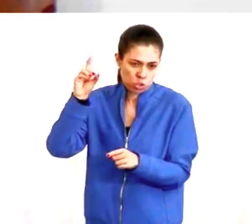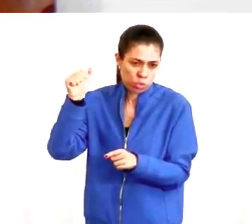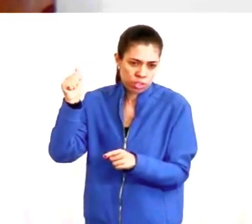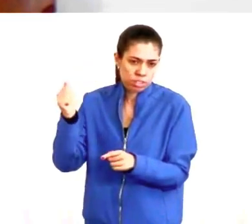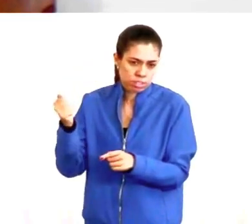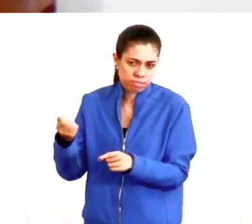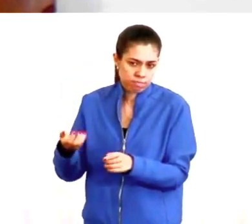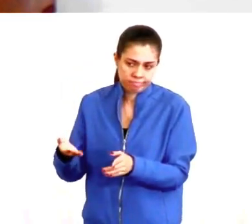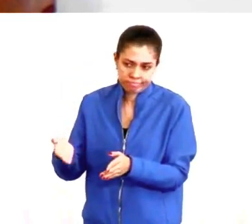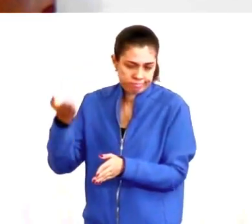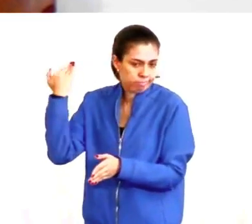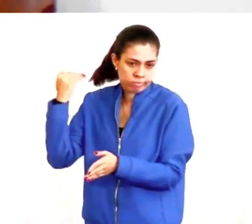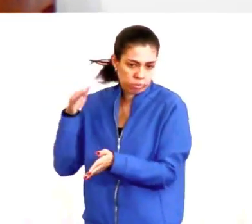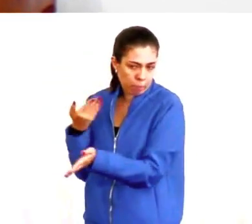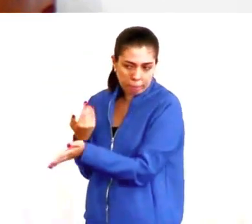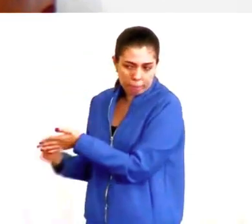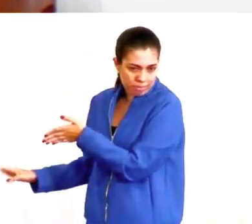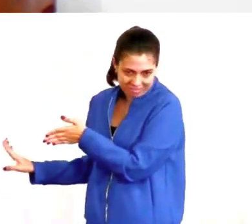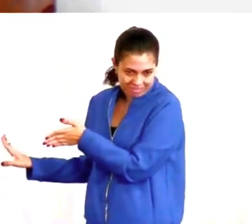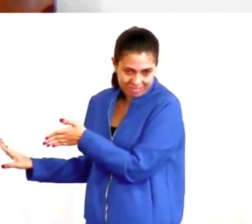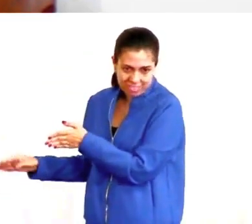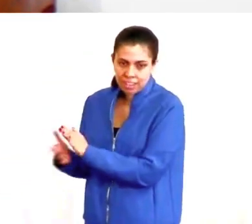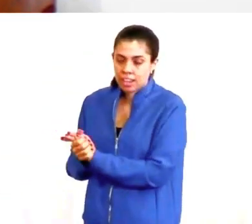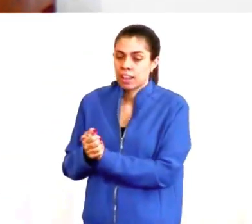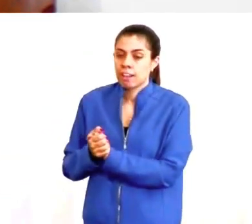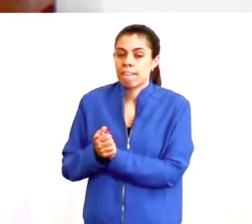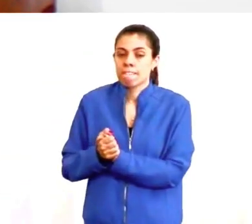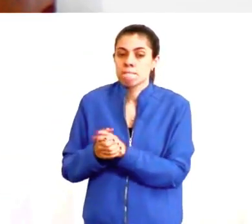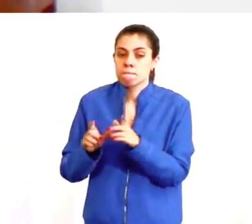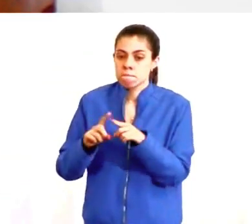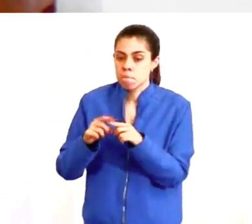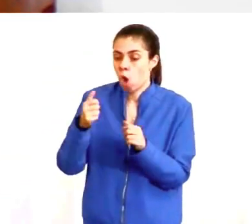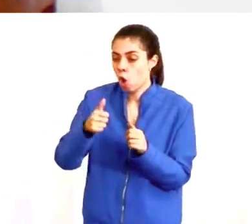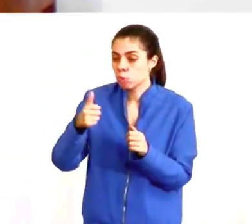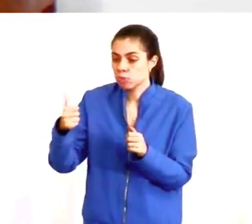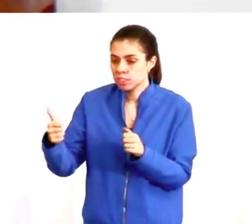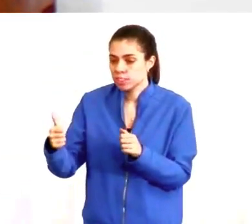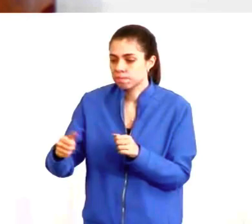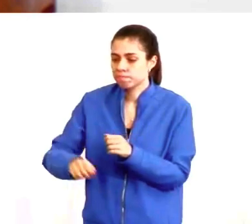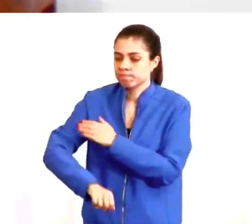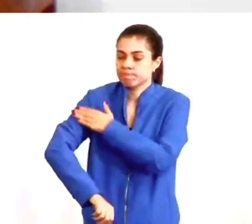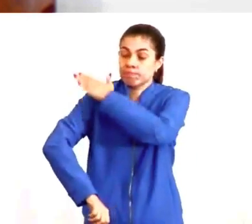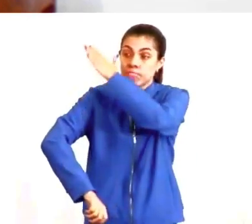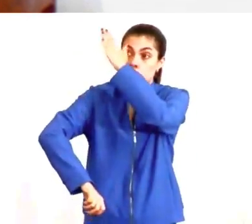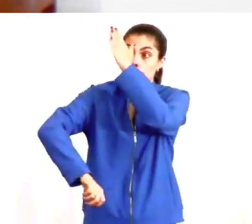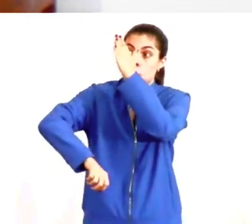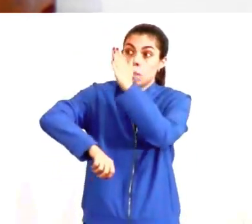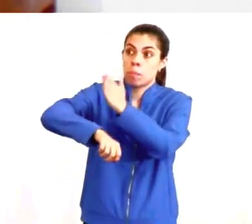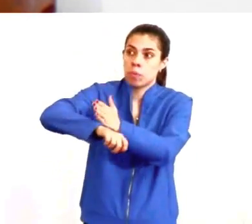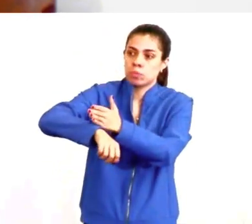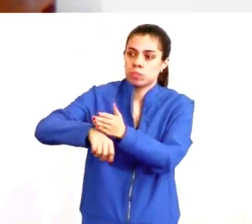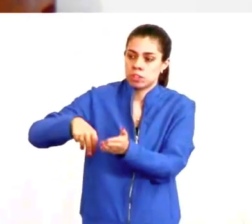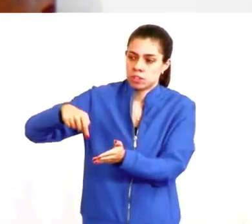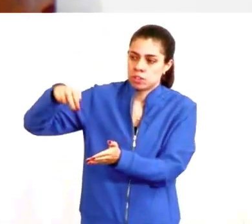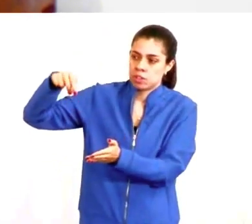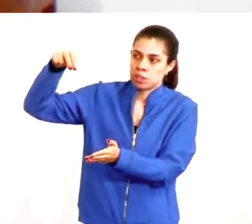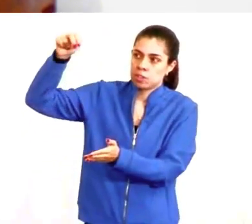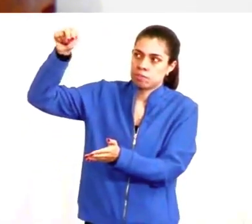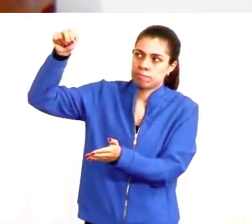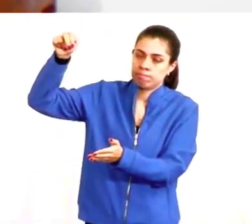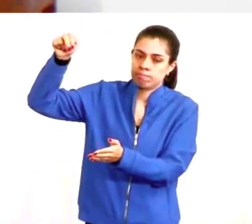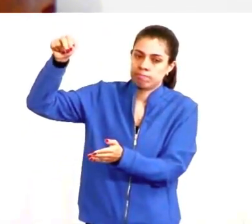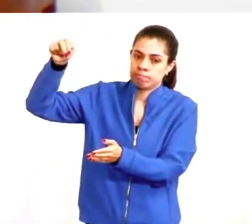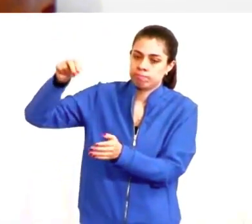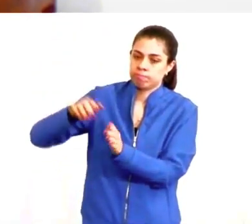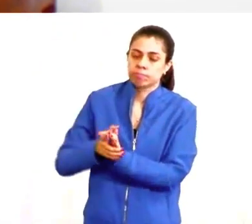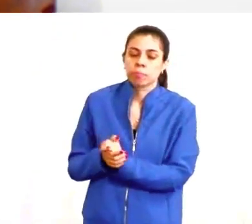nas Escrituras, porque tem uma ideia didática de mais alto do que a terra, mais perto do céu. Um